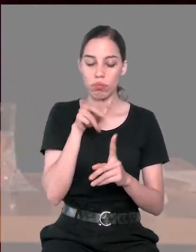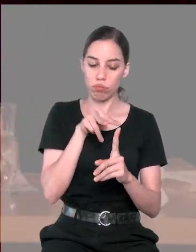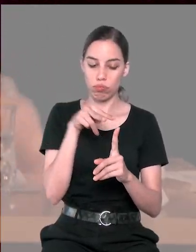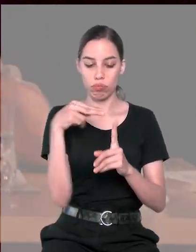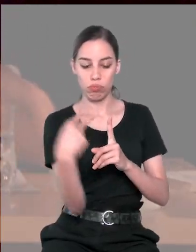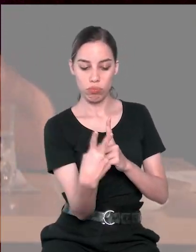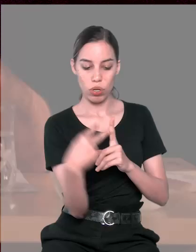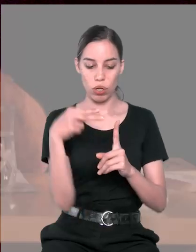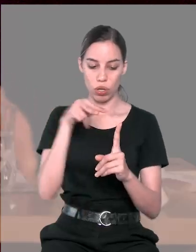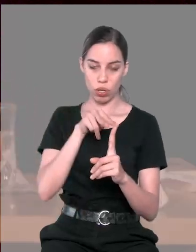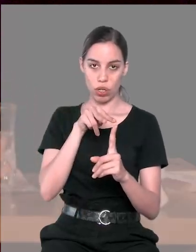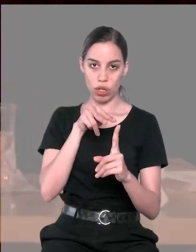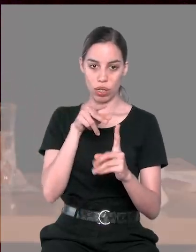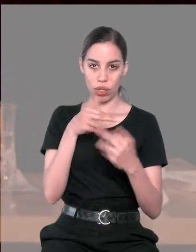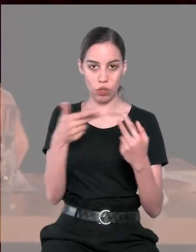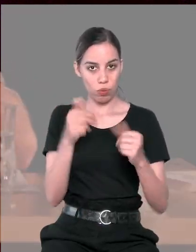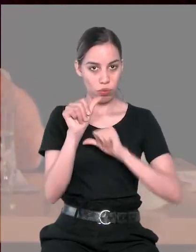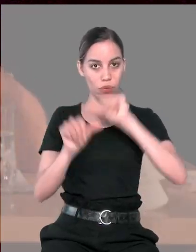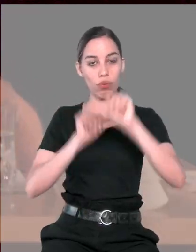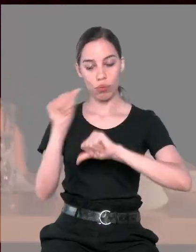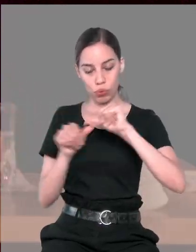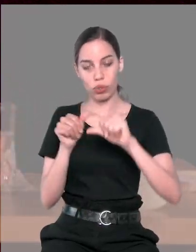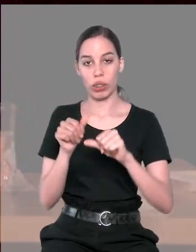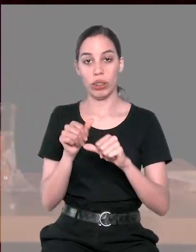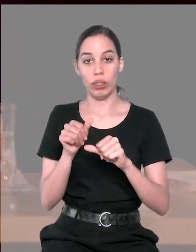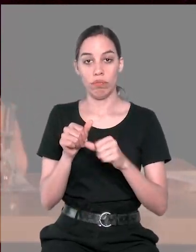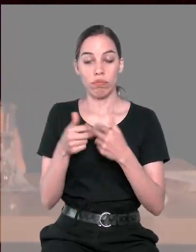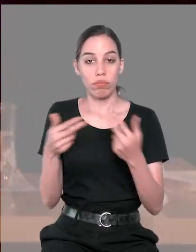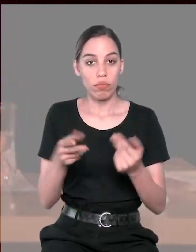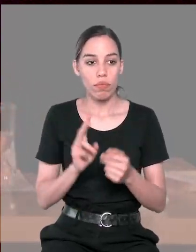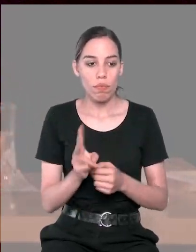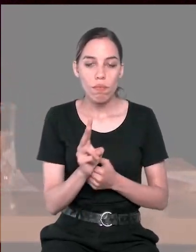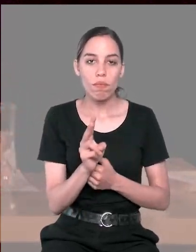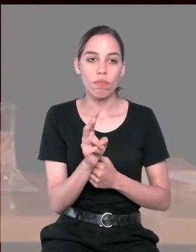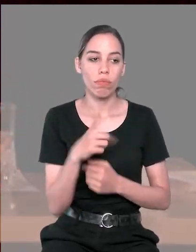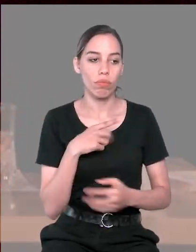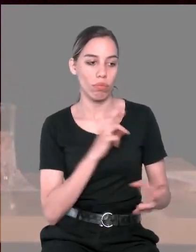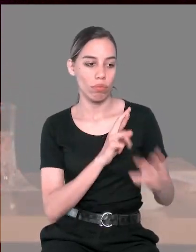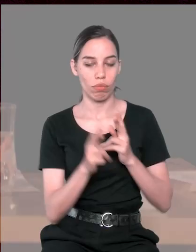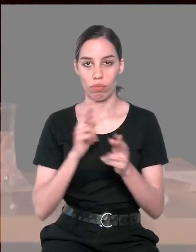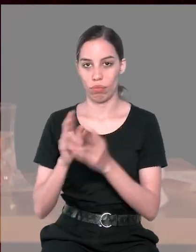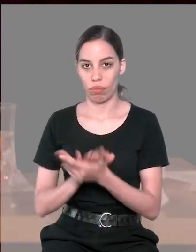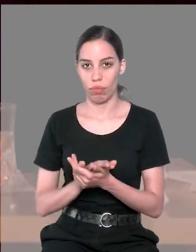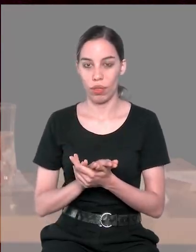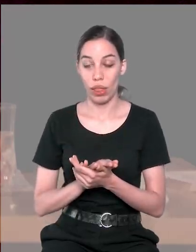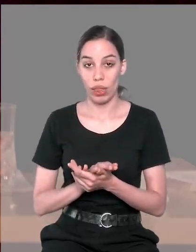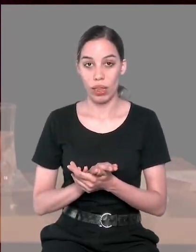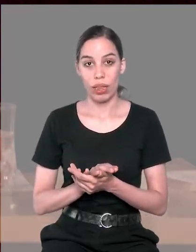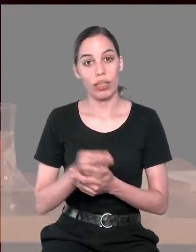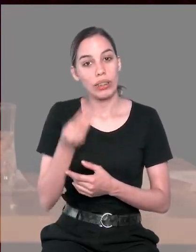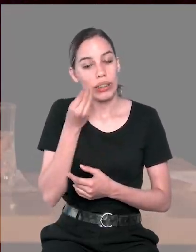de onde você constitui o ponto de vista, as coisas vão mudando. E elas estão sempre em um campo de inter-relação. Isso que eu estou chamando